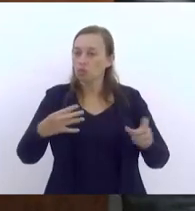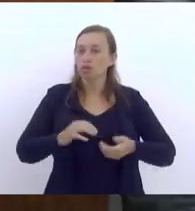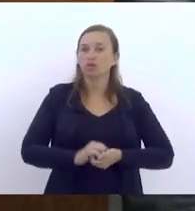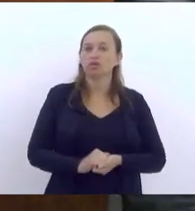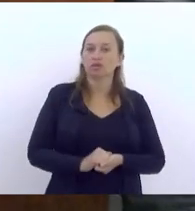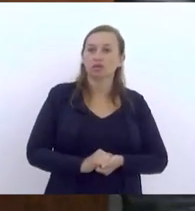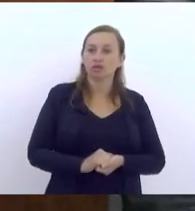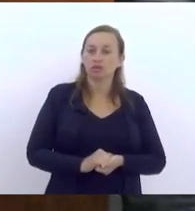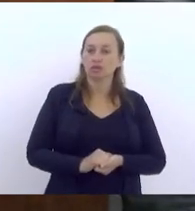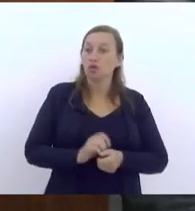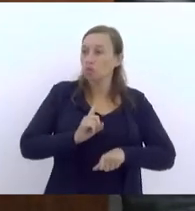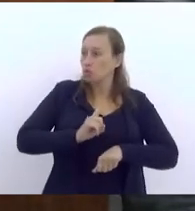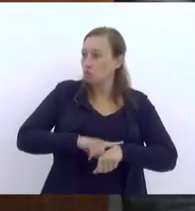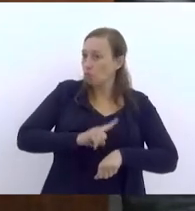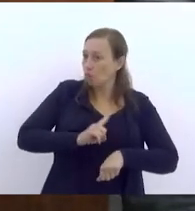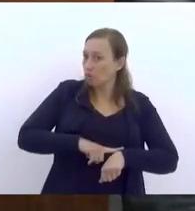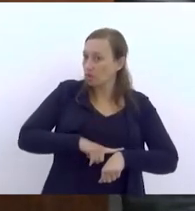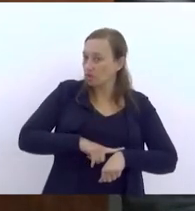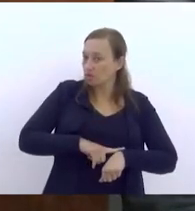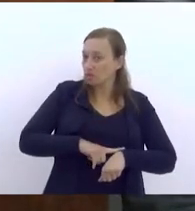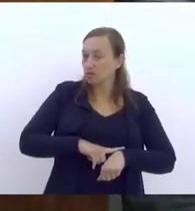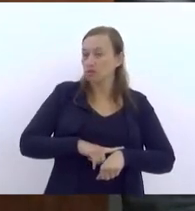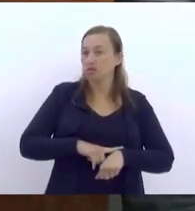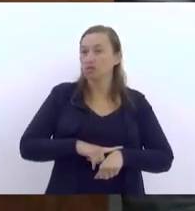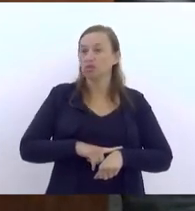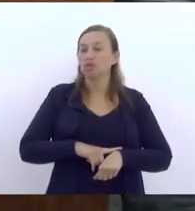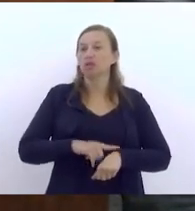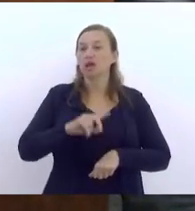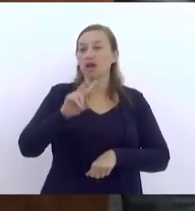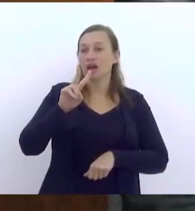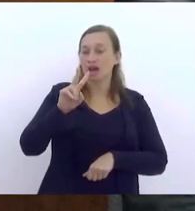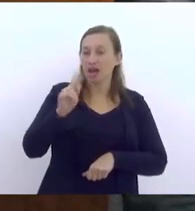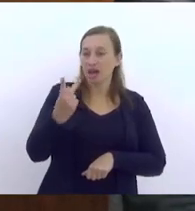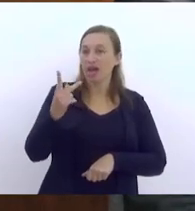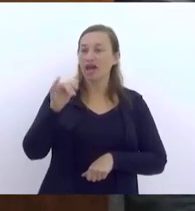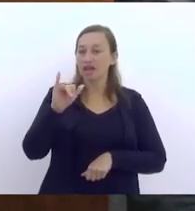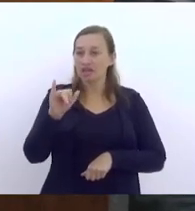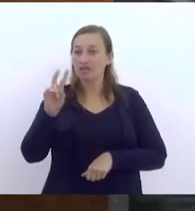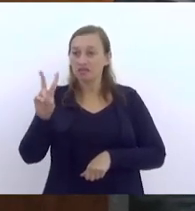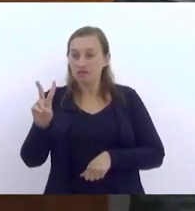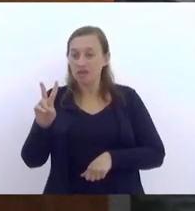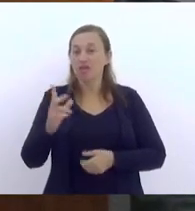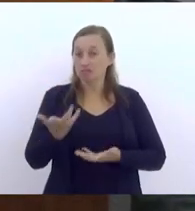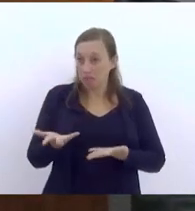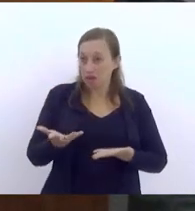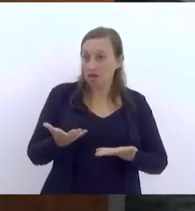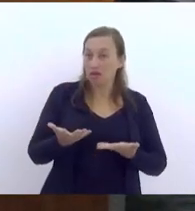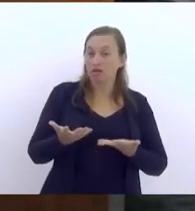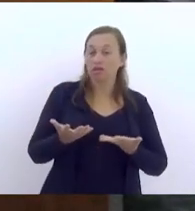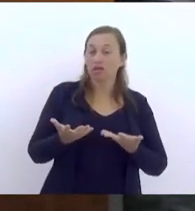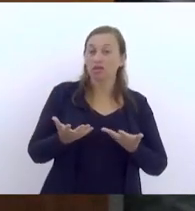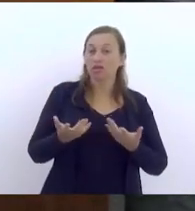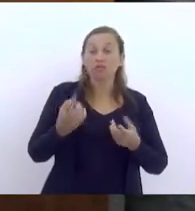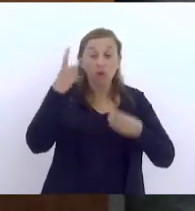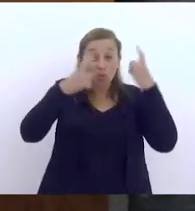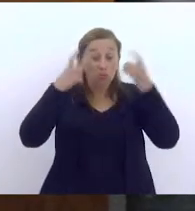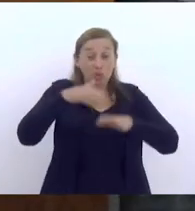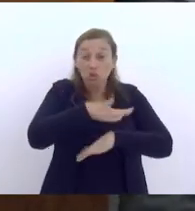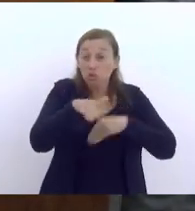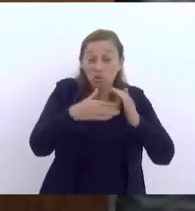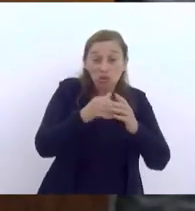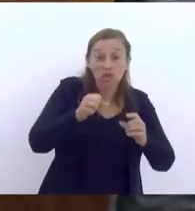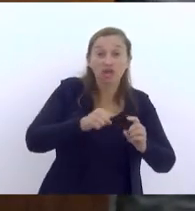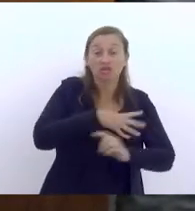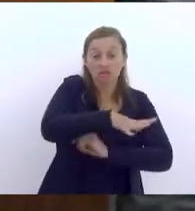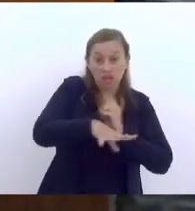LGBTQIA+, no momento em que a disseminação do HIV, né, era algo, né, que alarmou toda a nossa